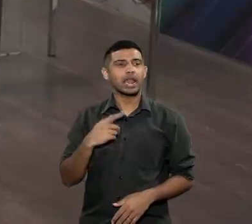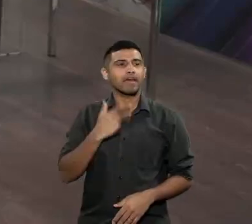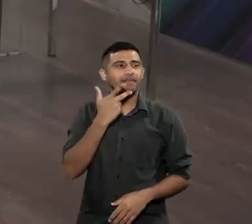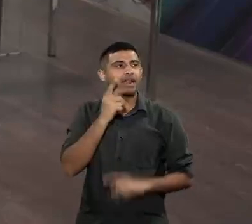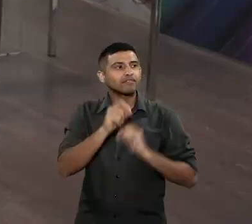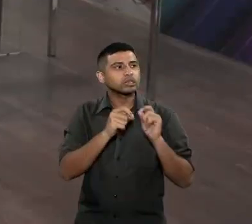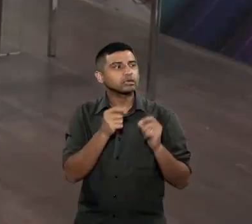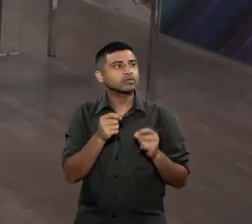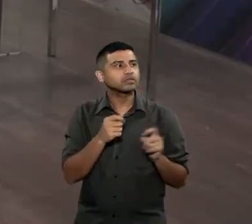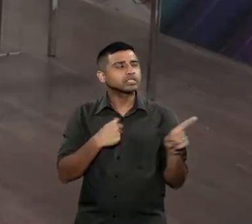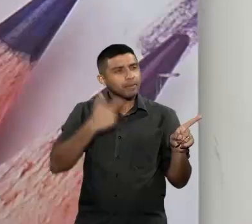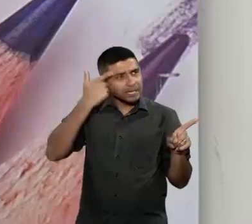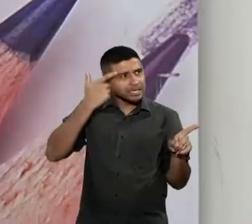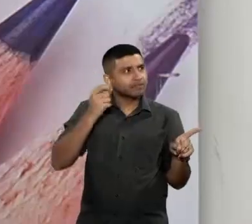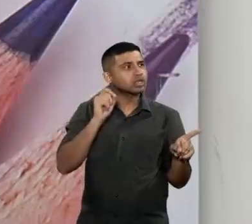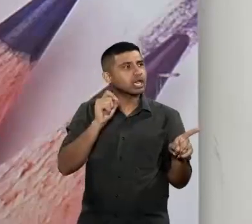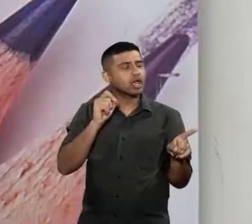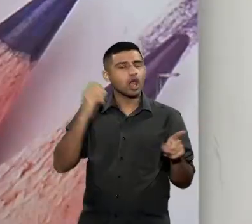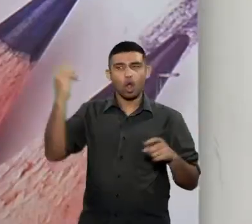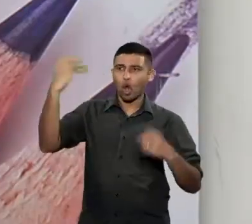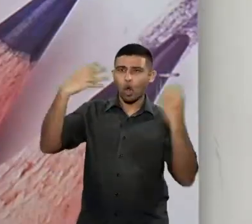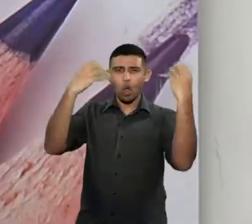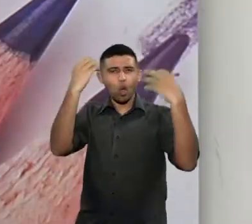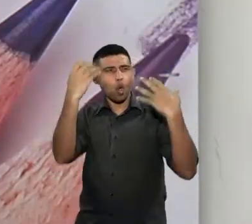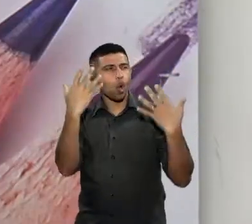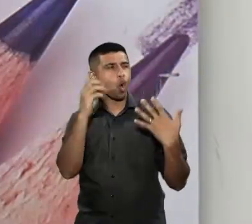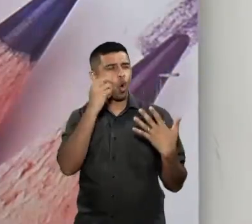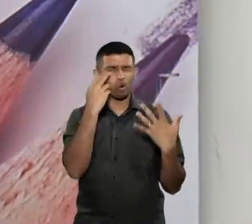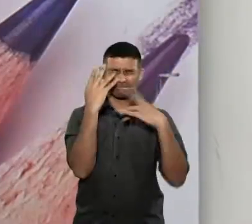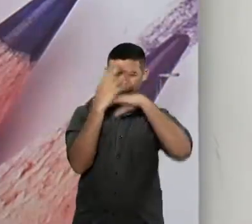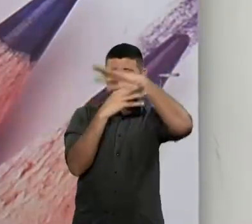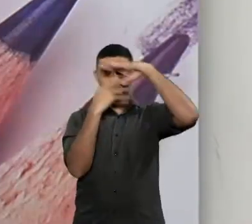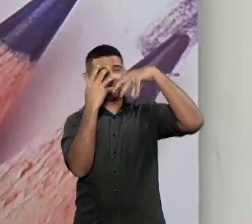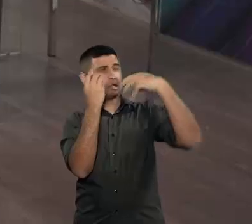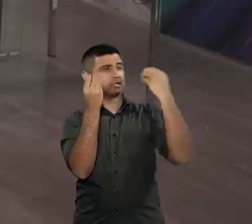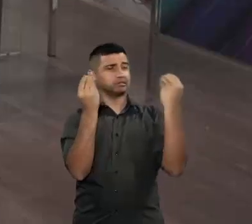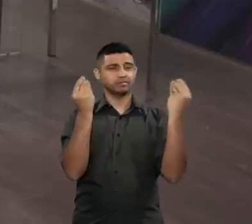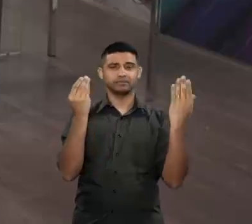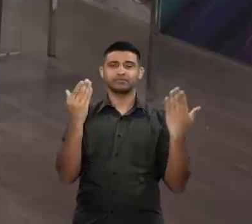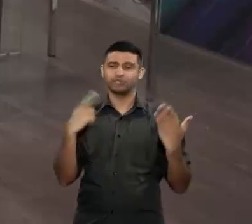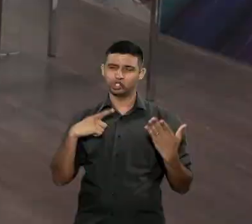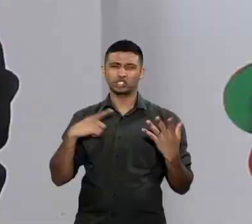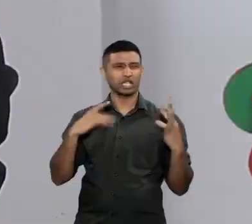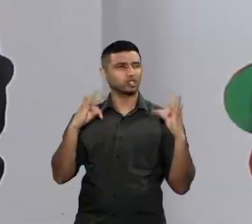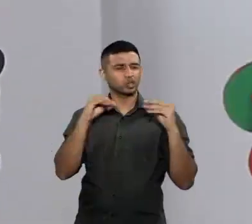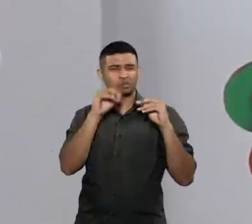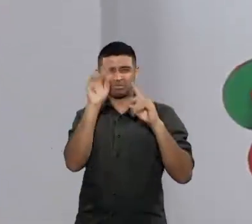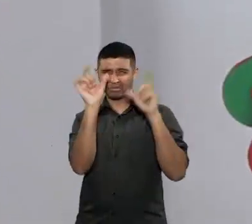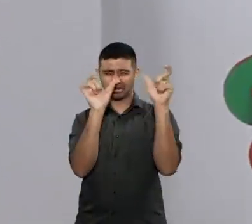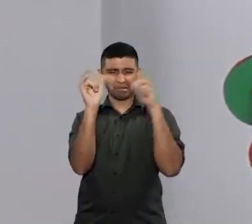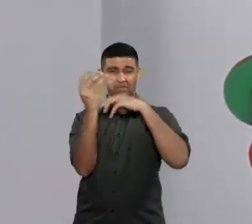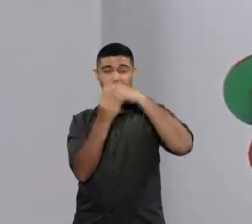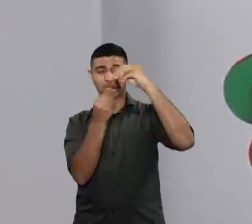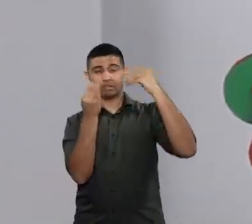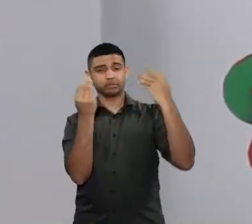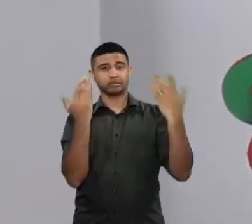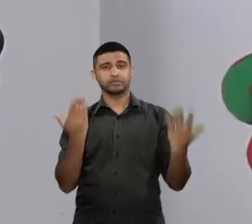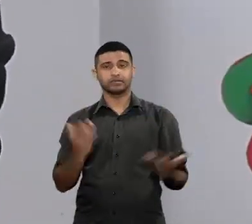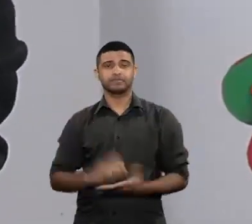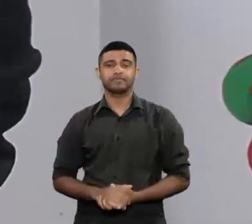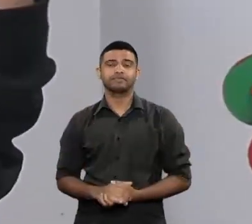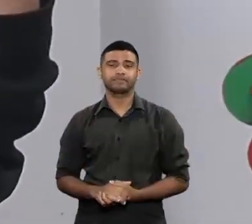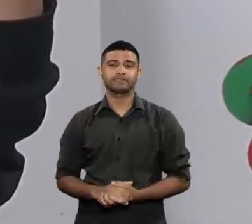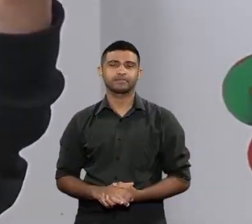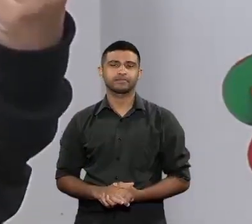se referindo, você acha que estava se referindo à luz, é isso? Ou porque embaralhava mesmo? Embaralhava tudo, né? Era muitas coisas